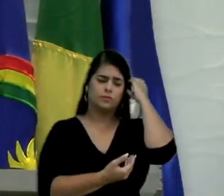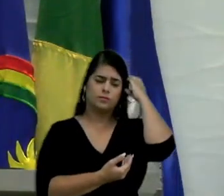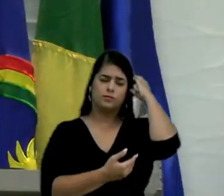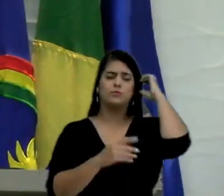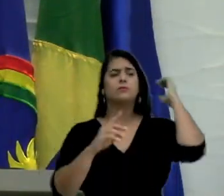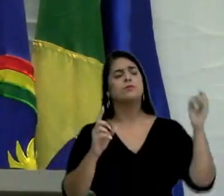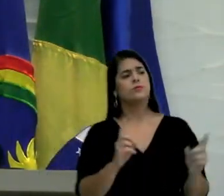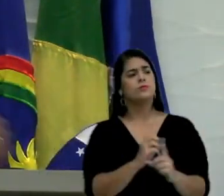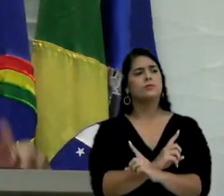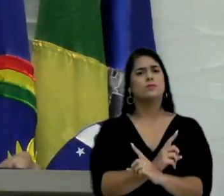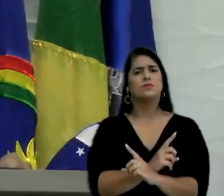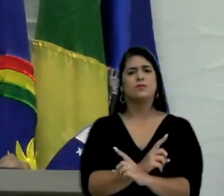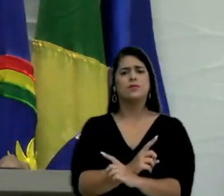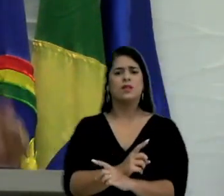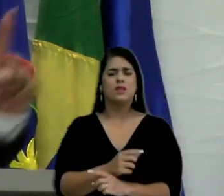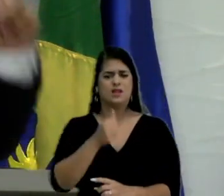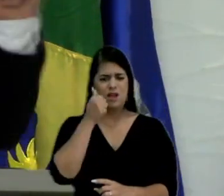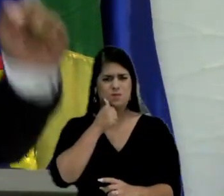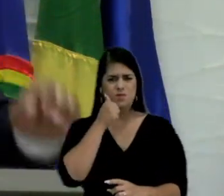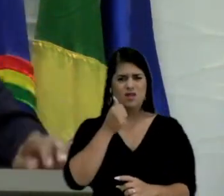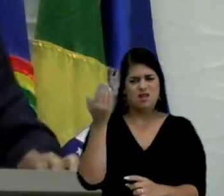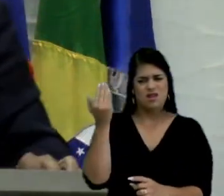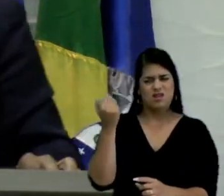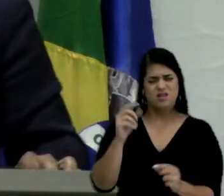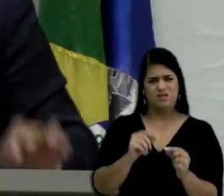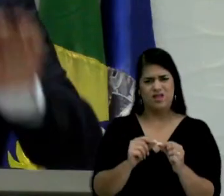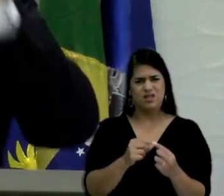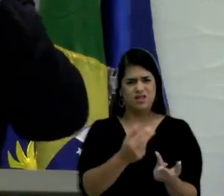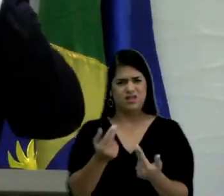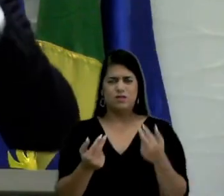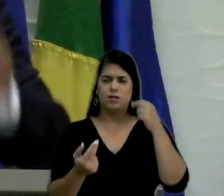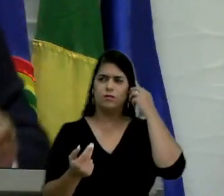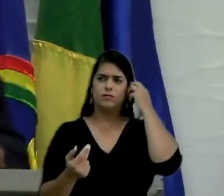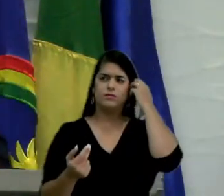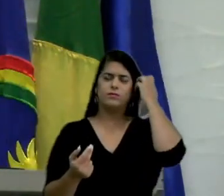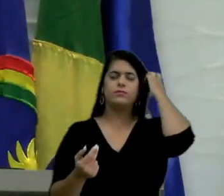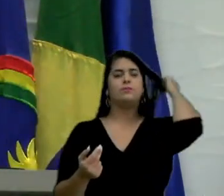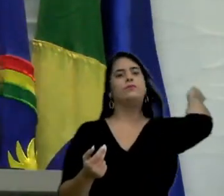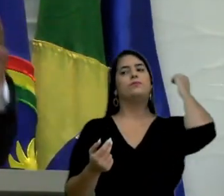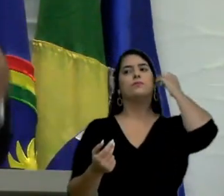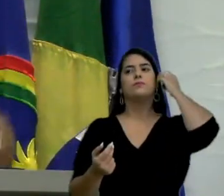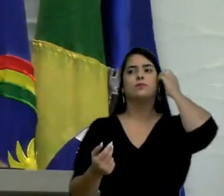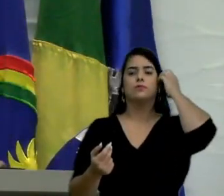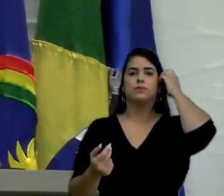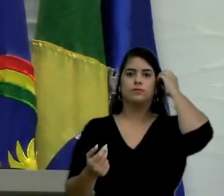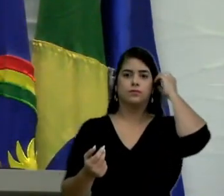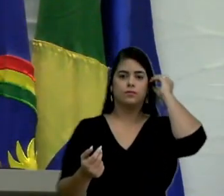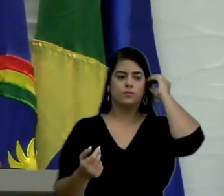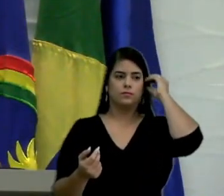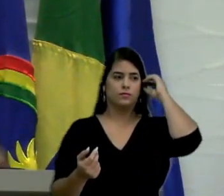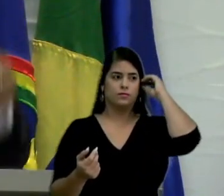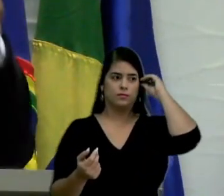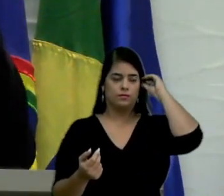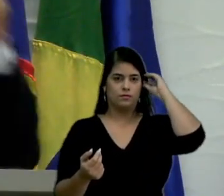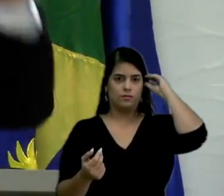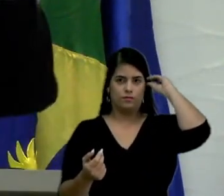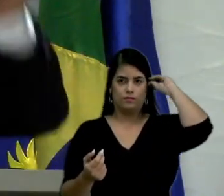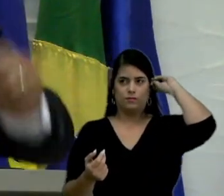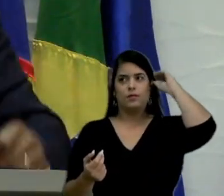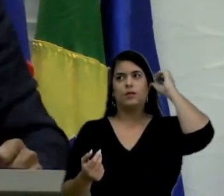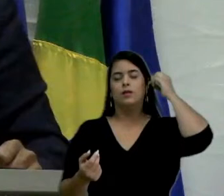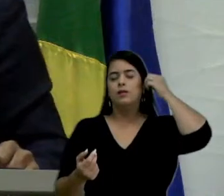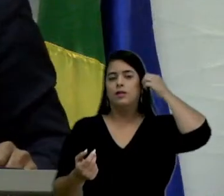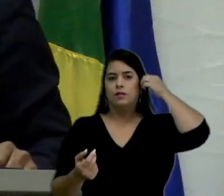esse prefeito hoje se encontra em Brasília lá se encontra com Júnior diretor de transporte se